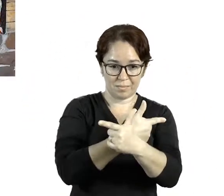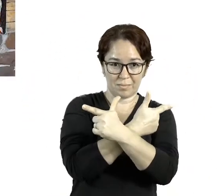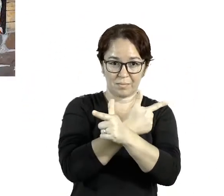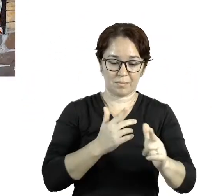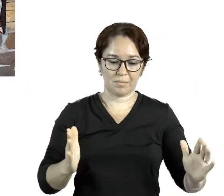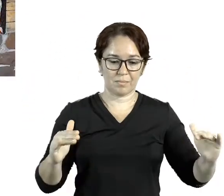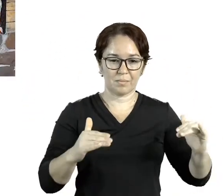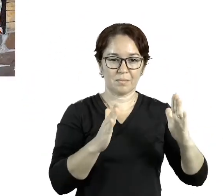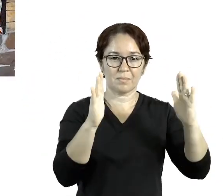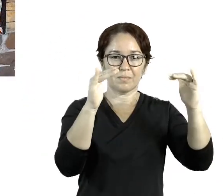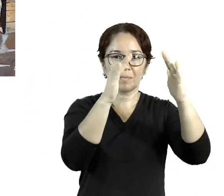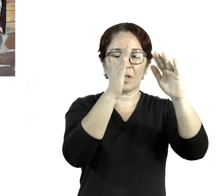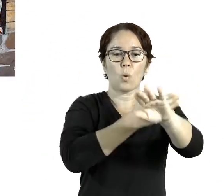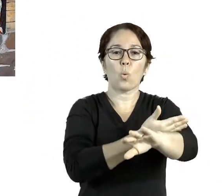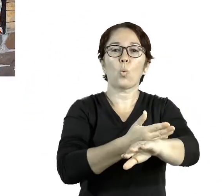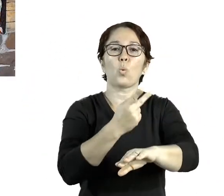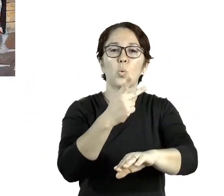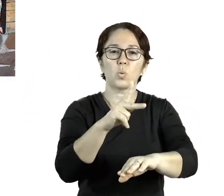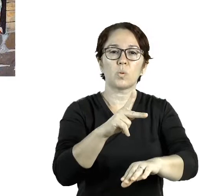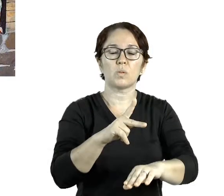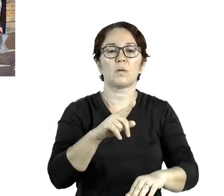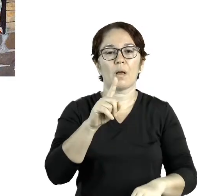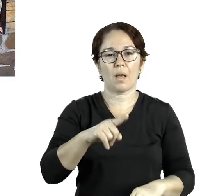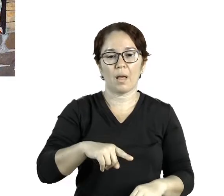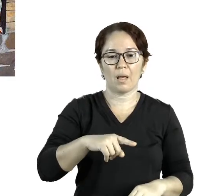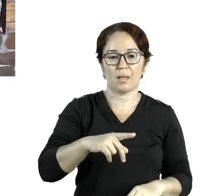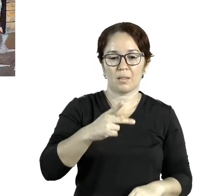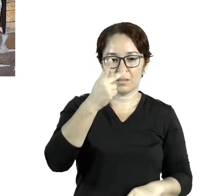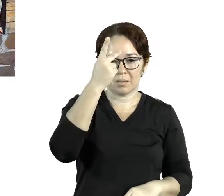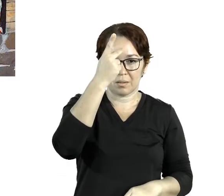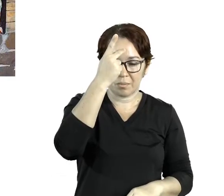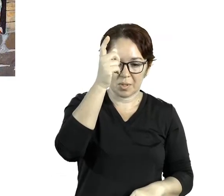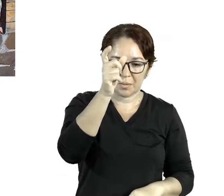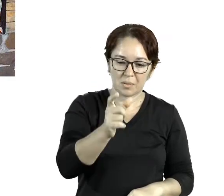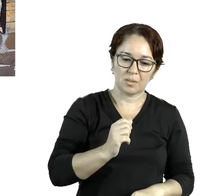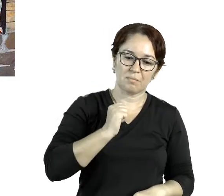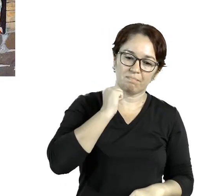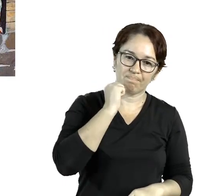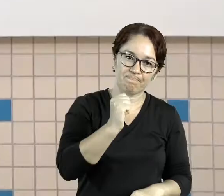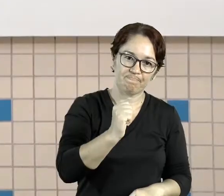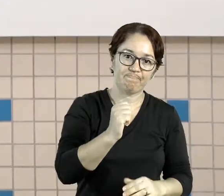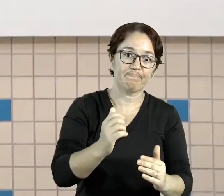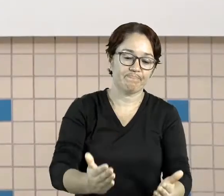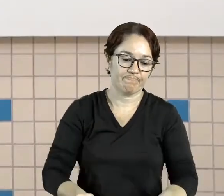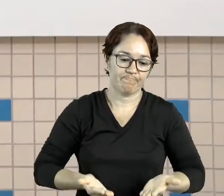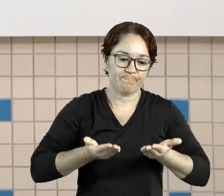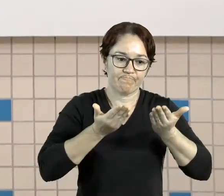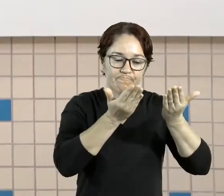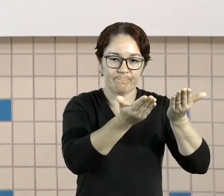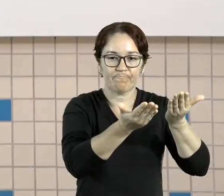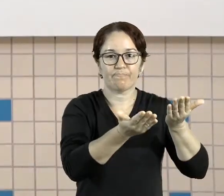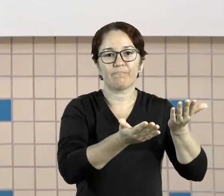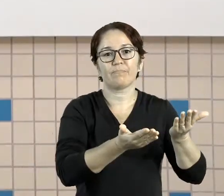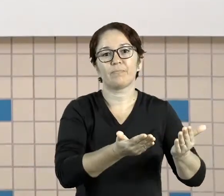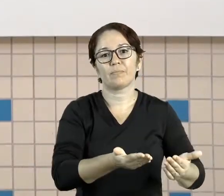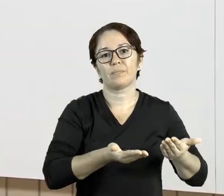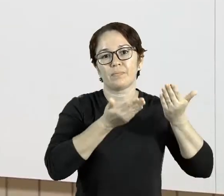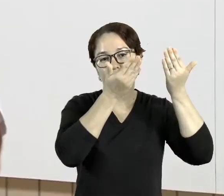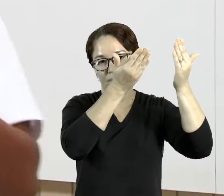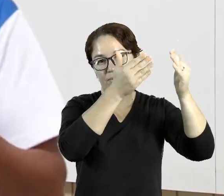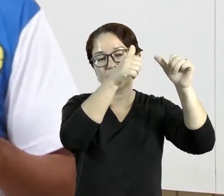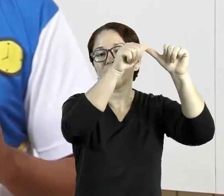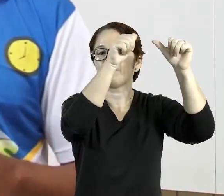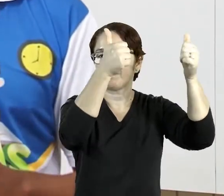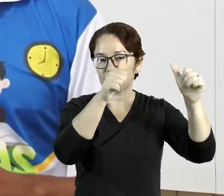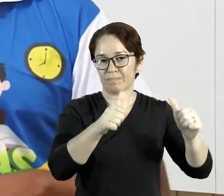também, tá? Eles faziam sacrifícios humanos para os seus deuses. Então, professor, como você falou para os seus deuses, vamos falar um pouco sobre